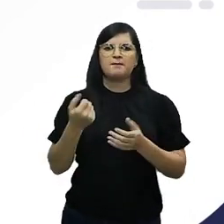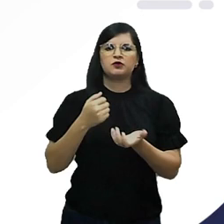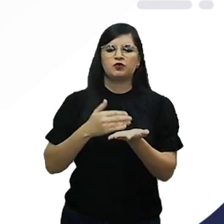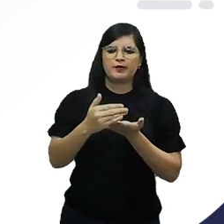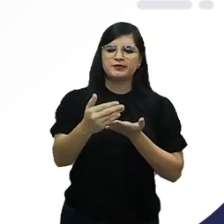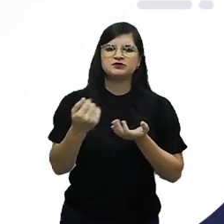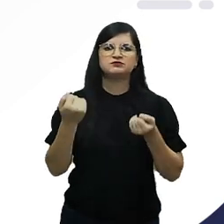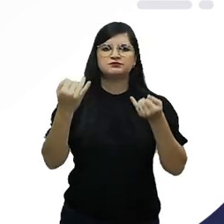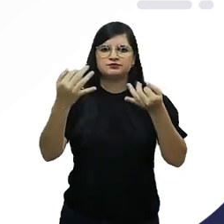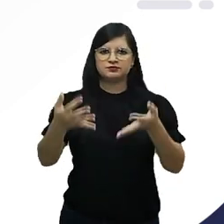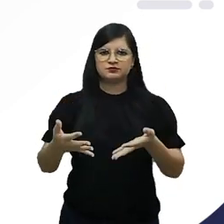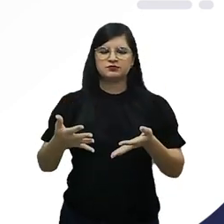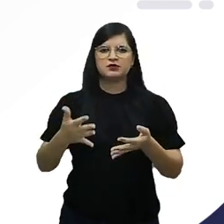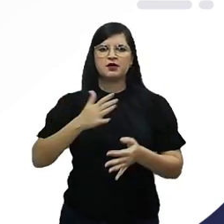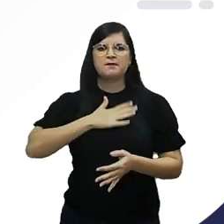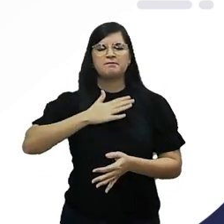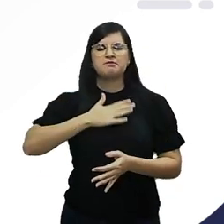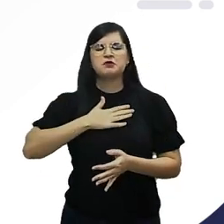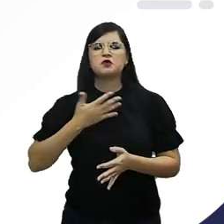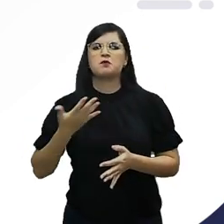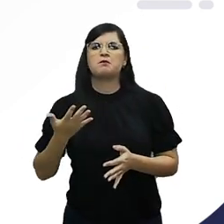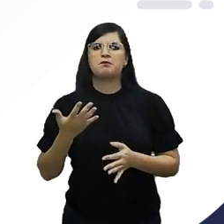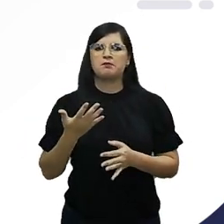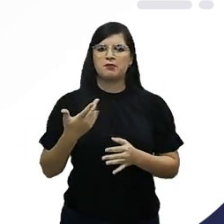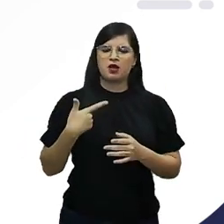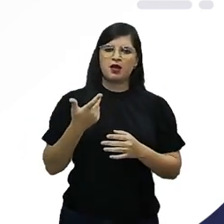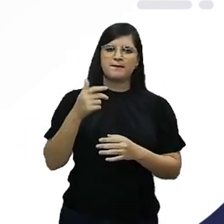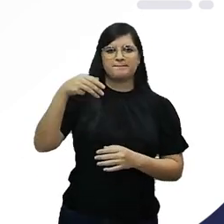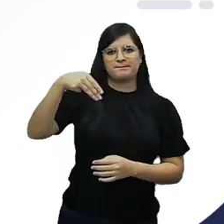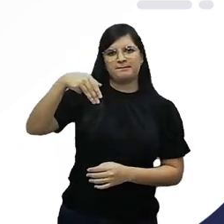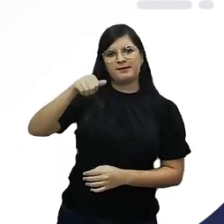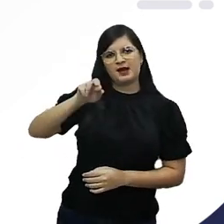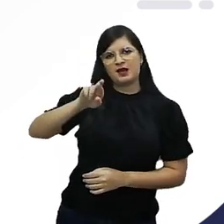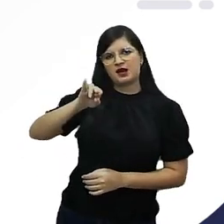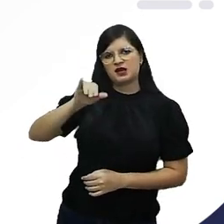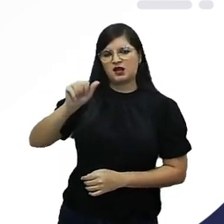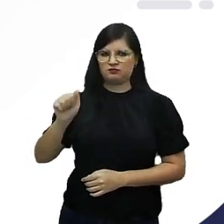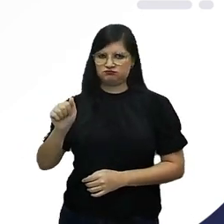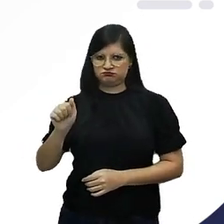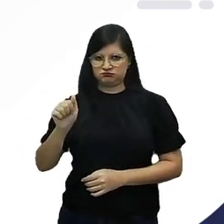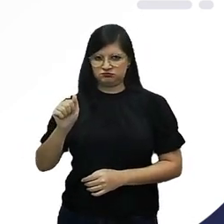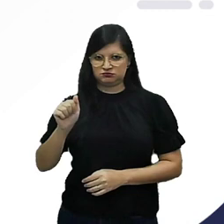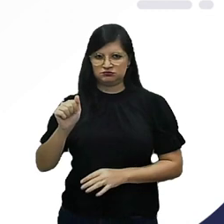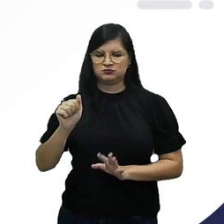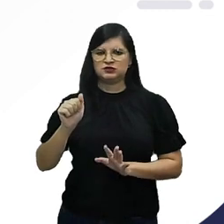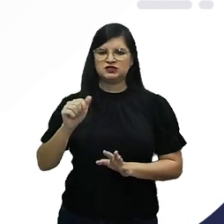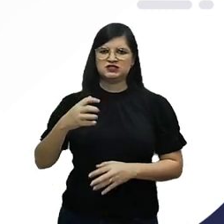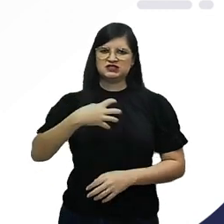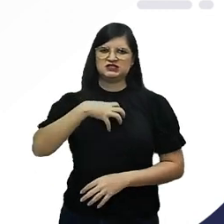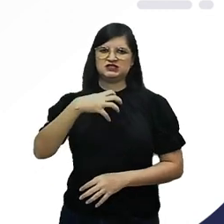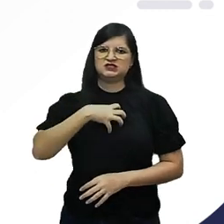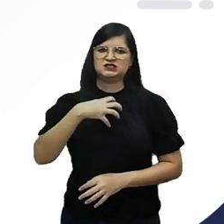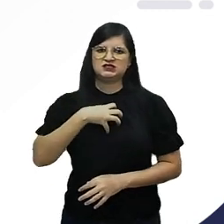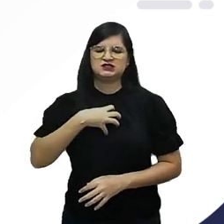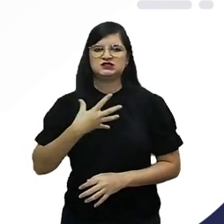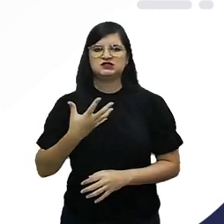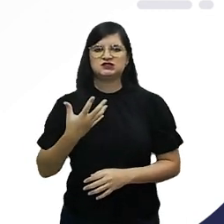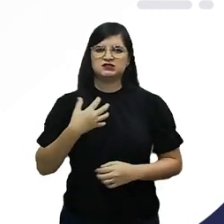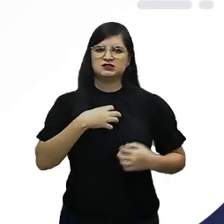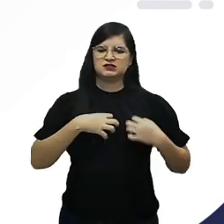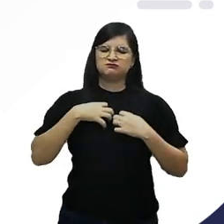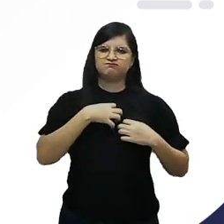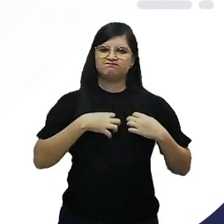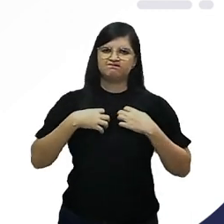falando assim, o meu persona é a Maria. E a Maria, ela se sente muito